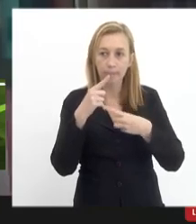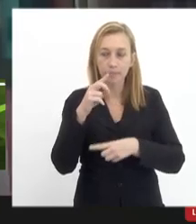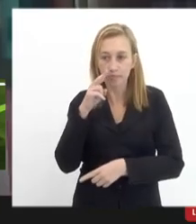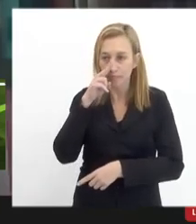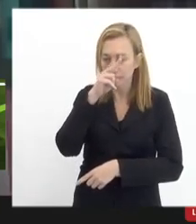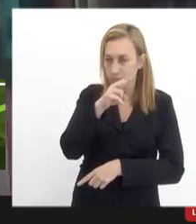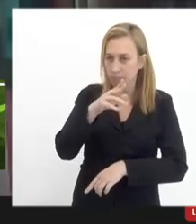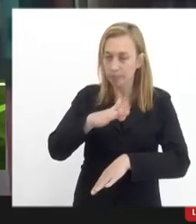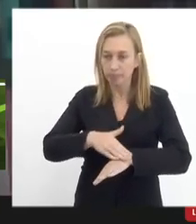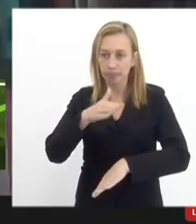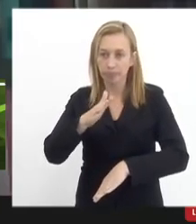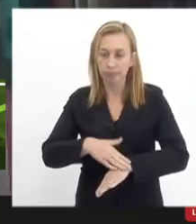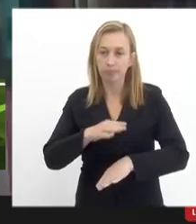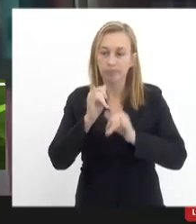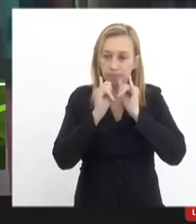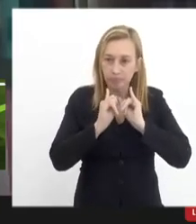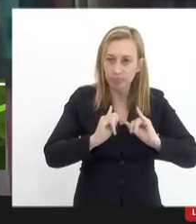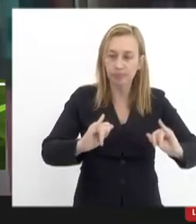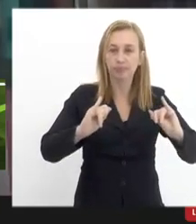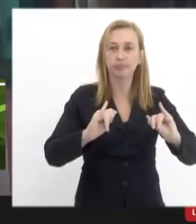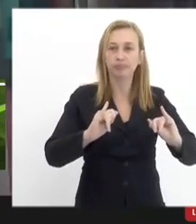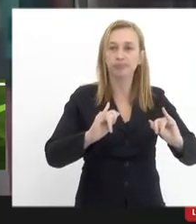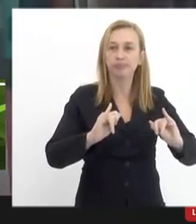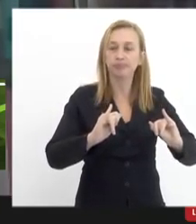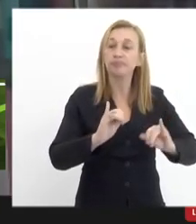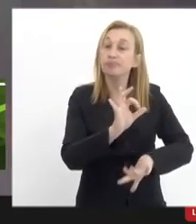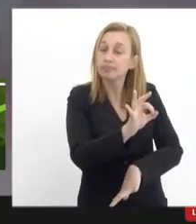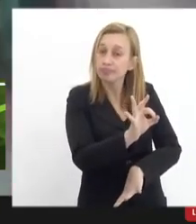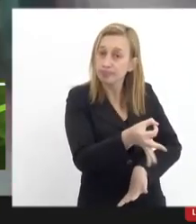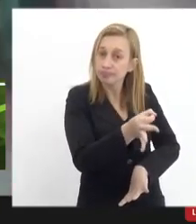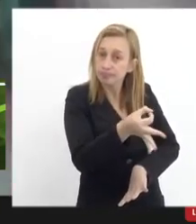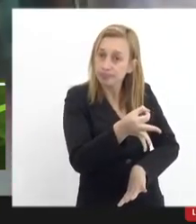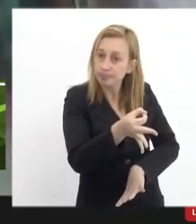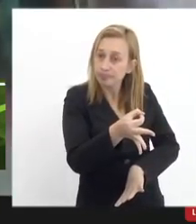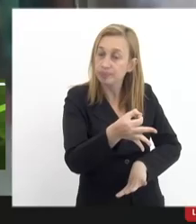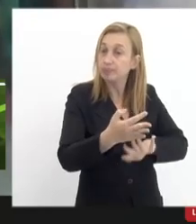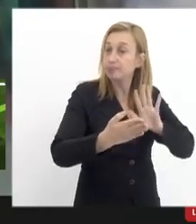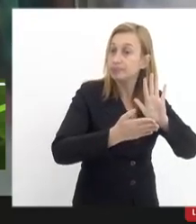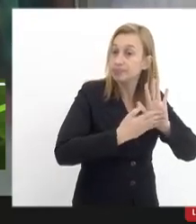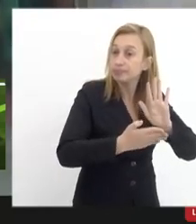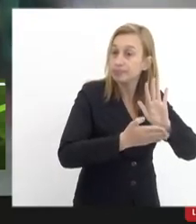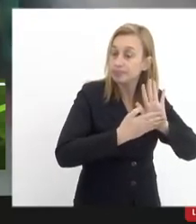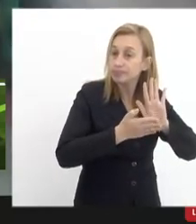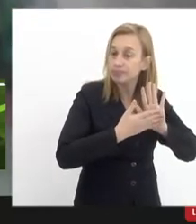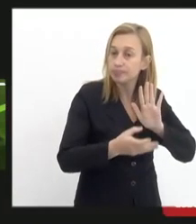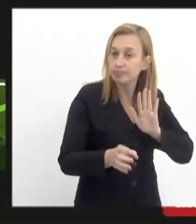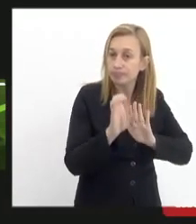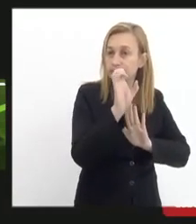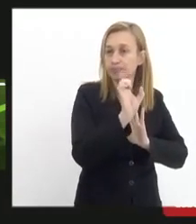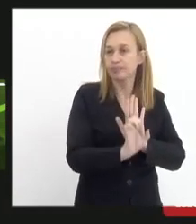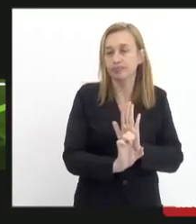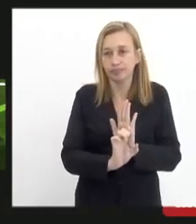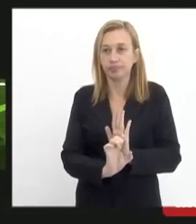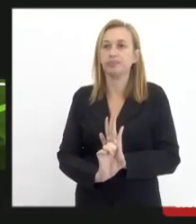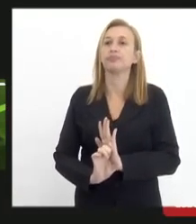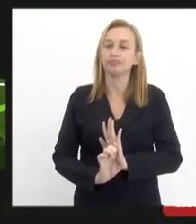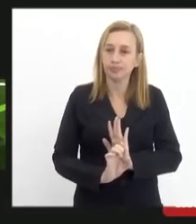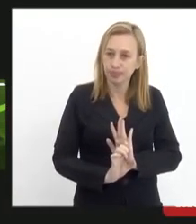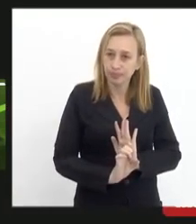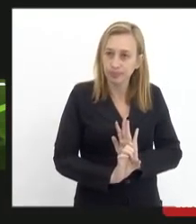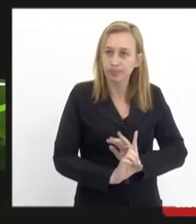fortalecer, divulgar e, eventualmente, propor emendas